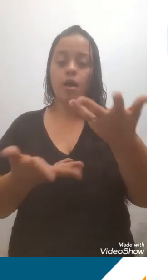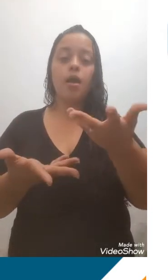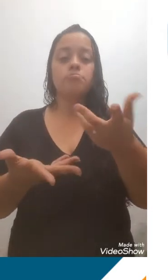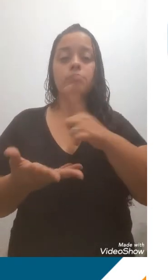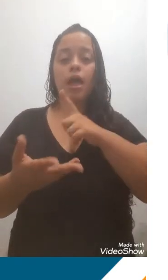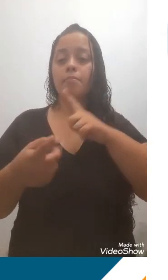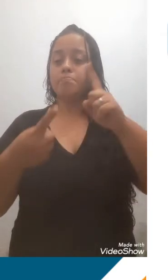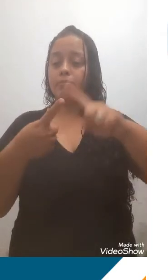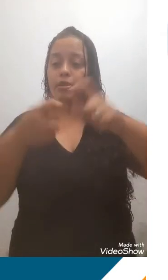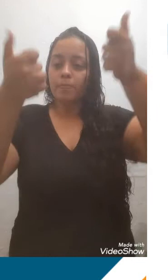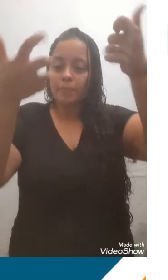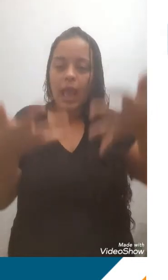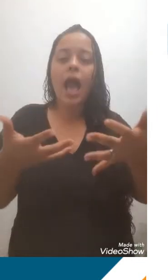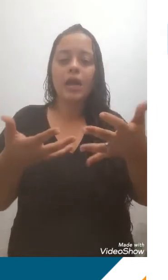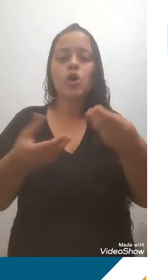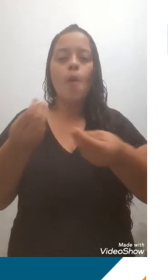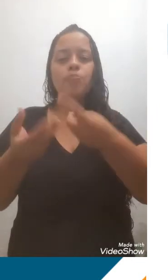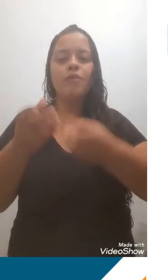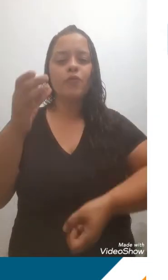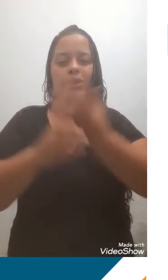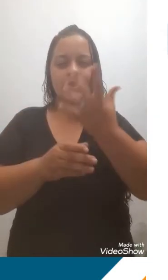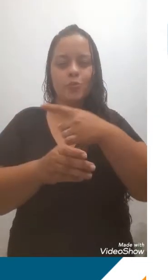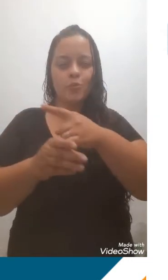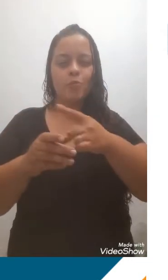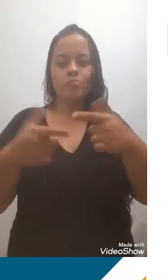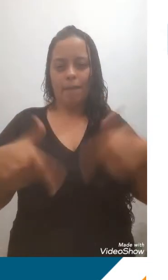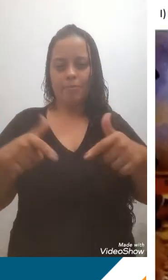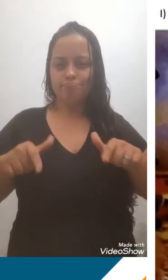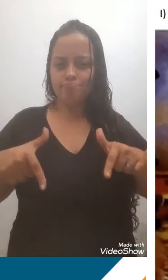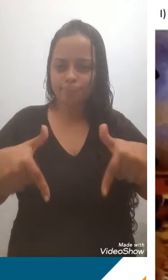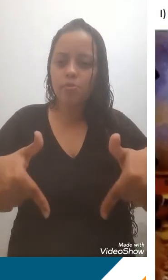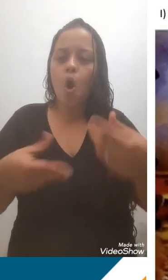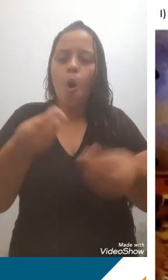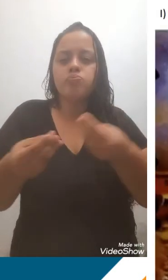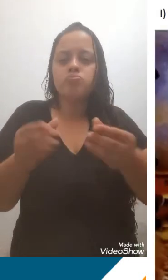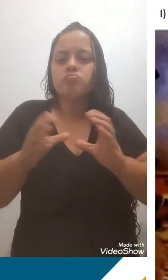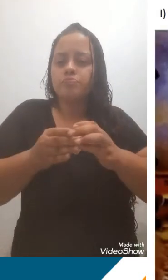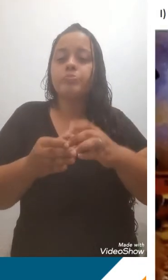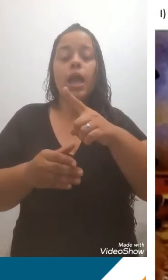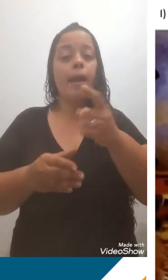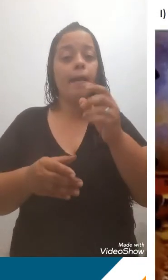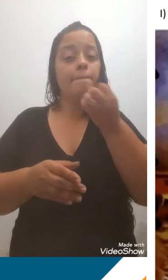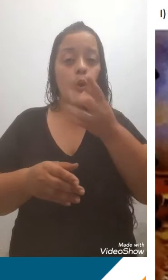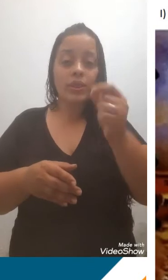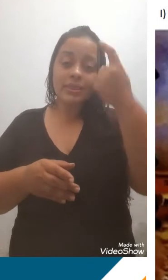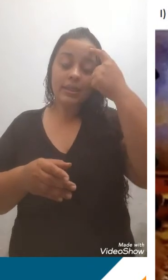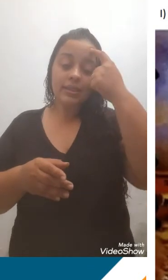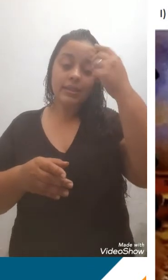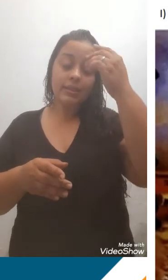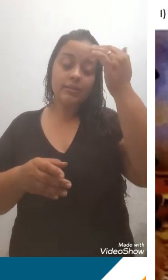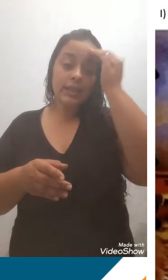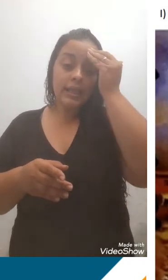como primeiro fator explicativo para a formação da classe operária, a gente pode entender a Revolução Industrial. A